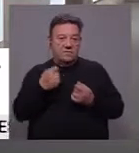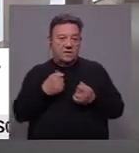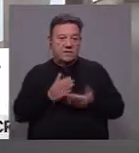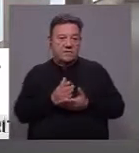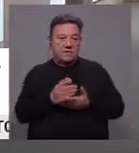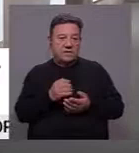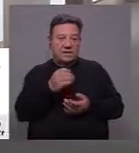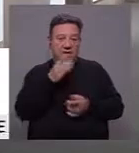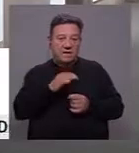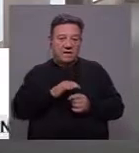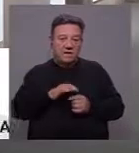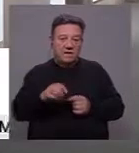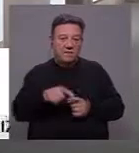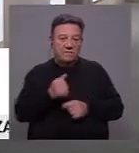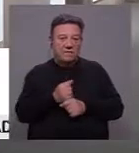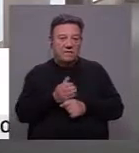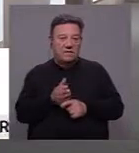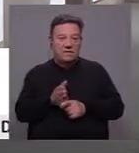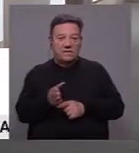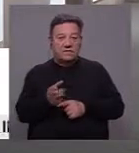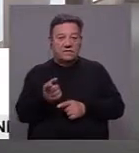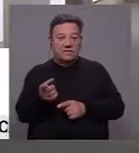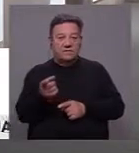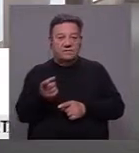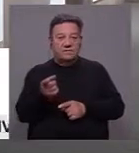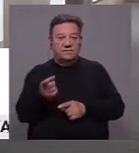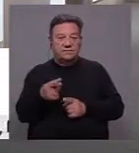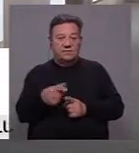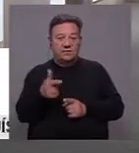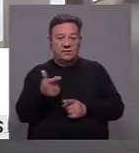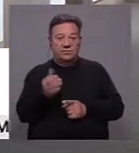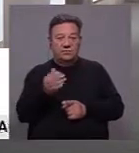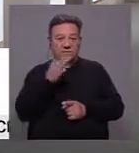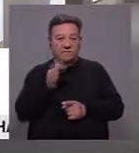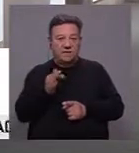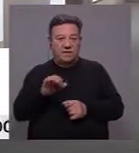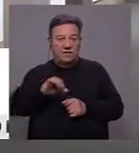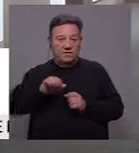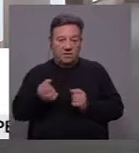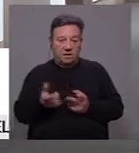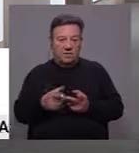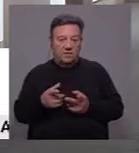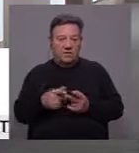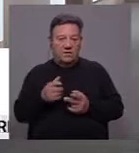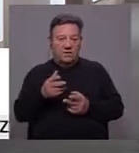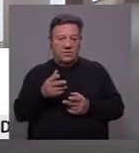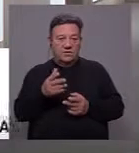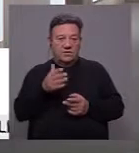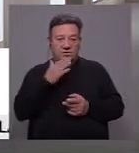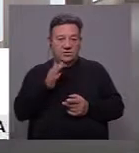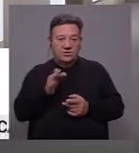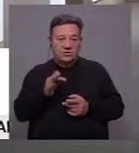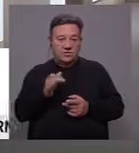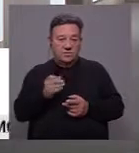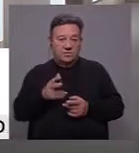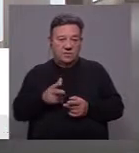das linhas. Essas linhas são feitas através de tubos de ferro, dobrados e de chapas recortadas,